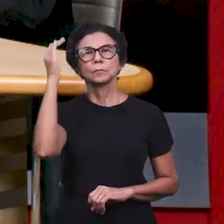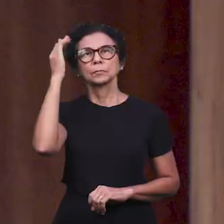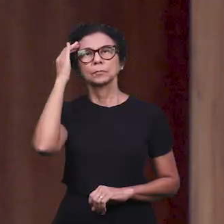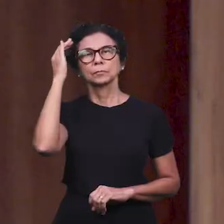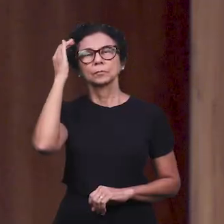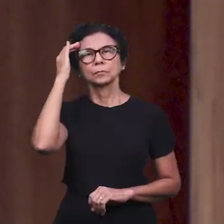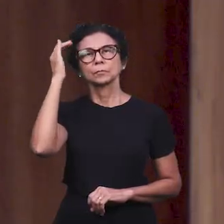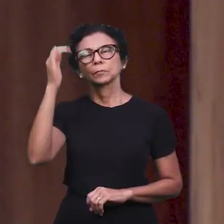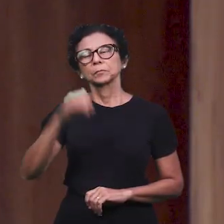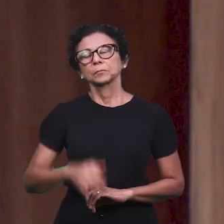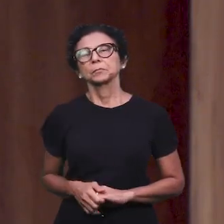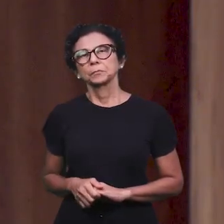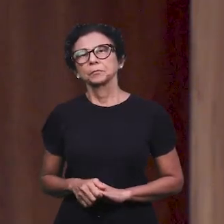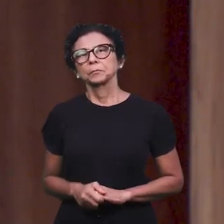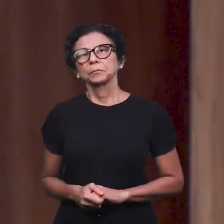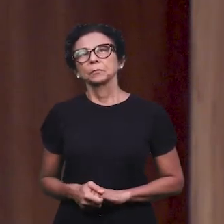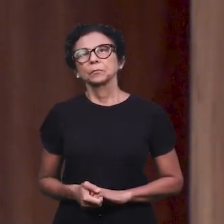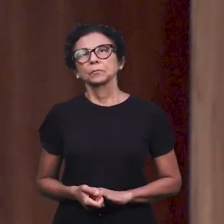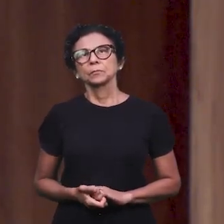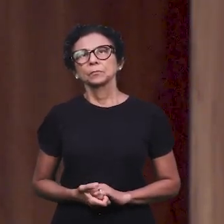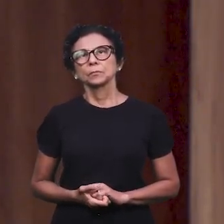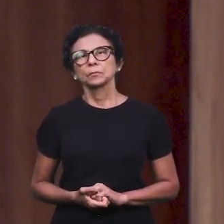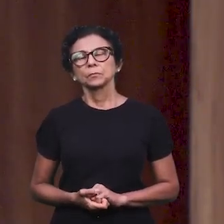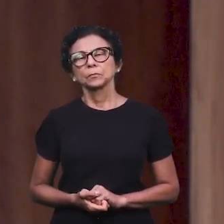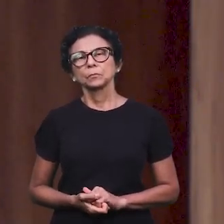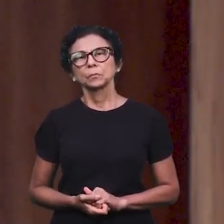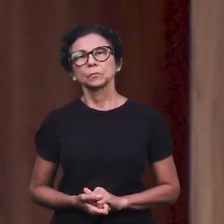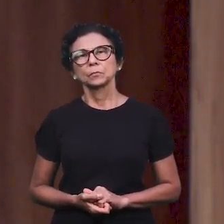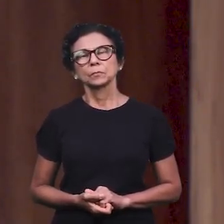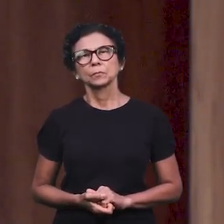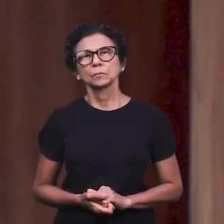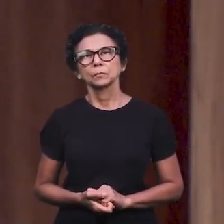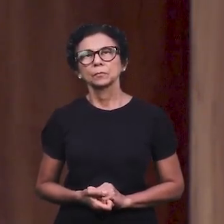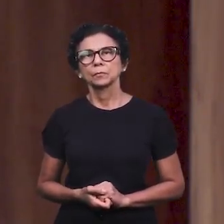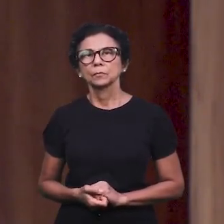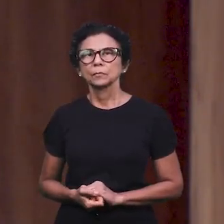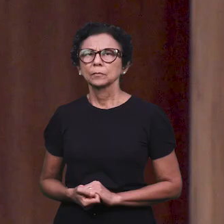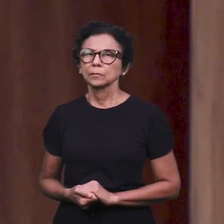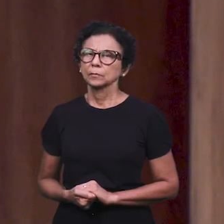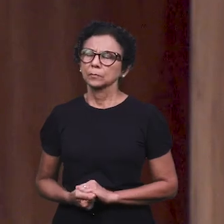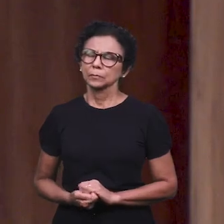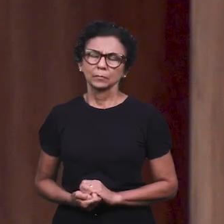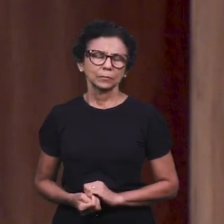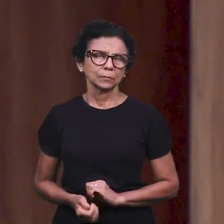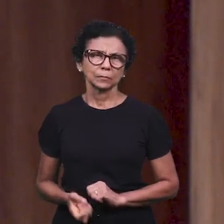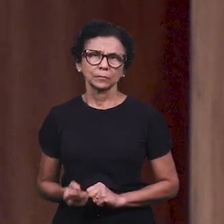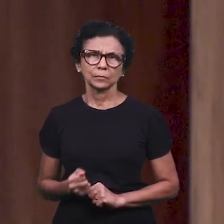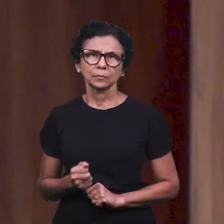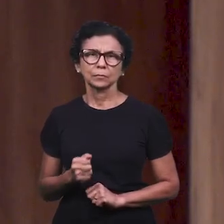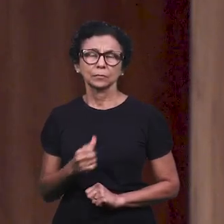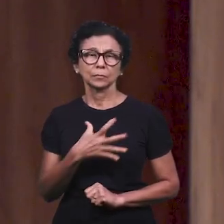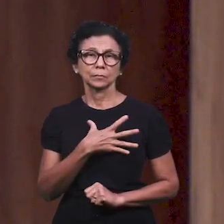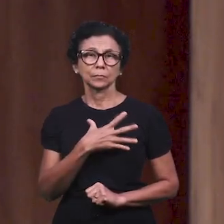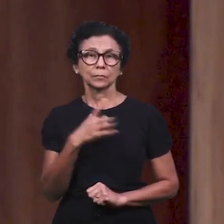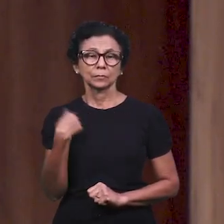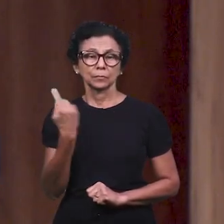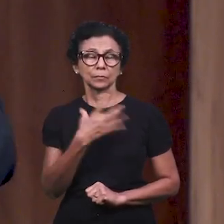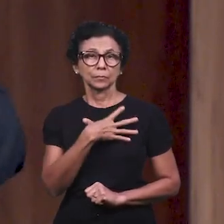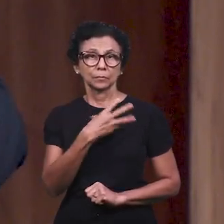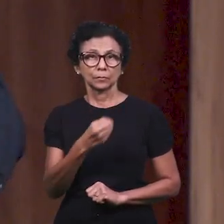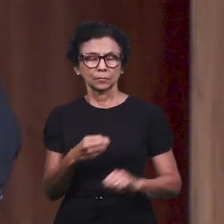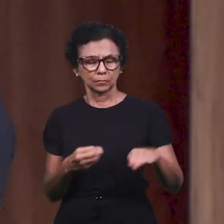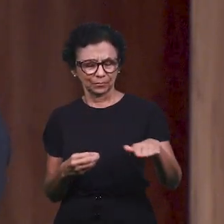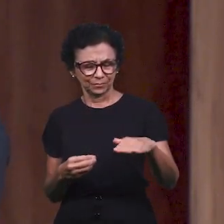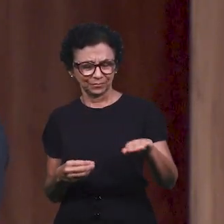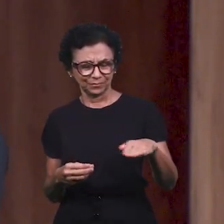não podemos buscar a compreensão dos nossos filhos na infância. Muitas coisas que nós